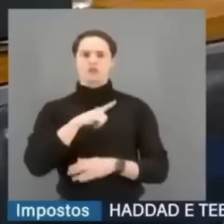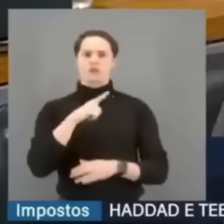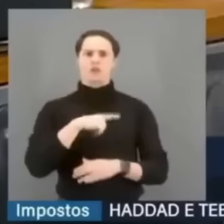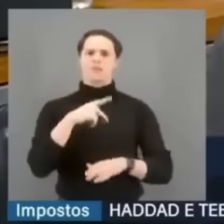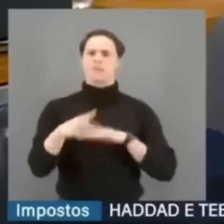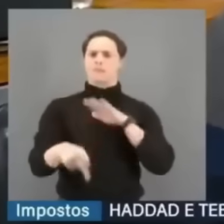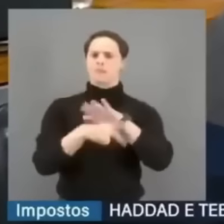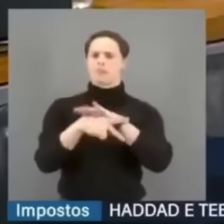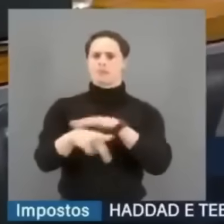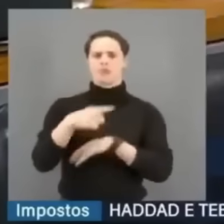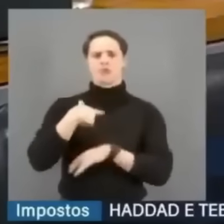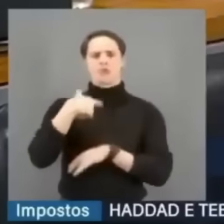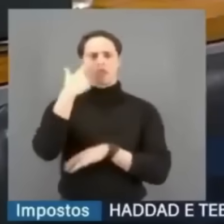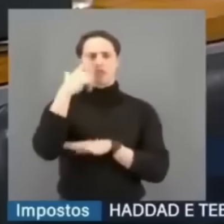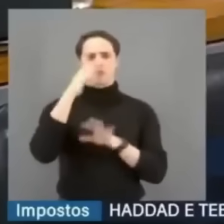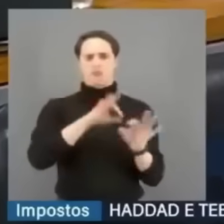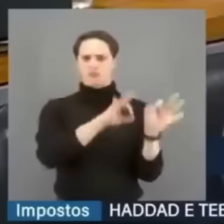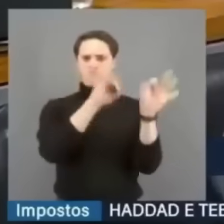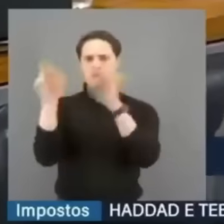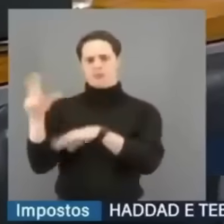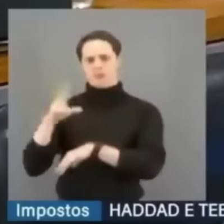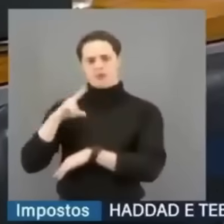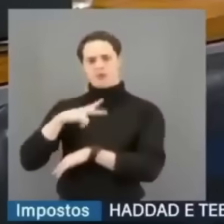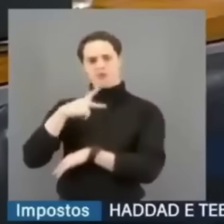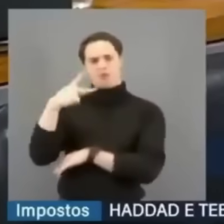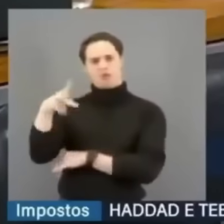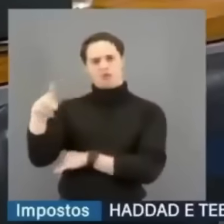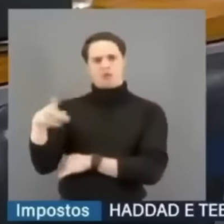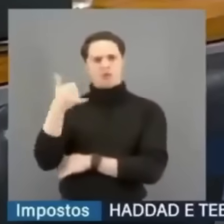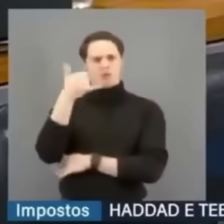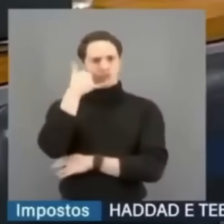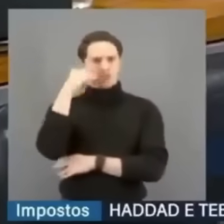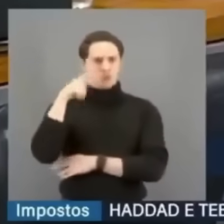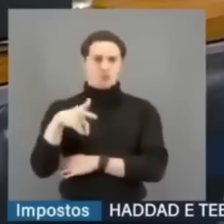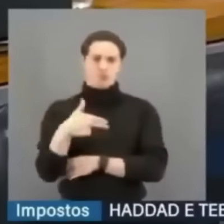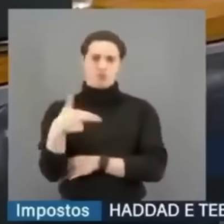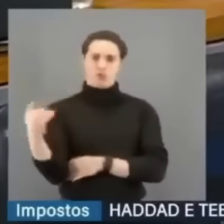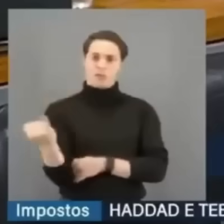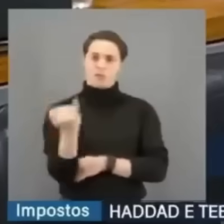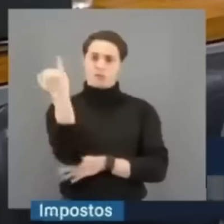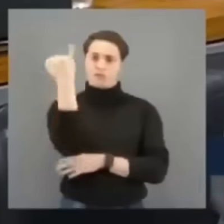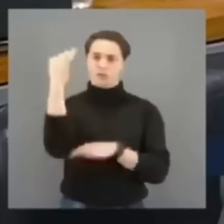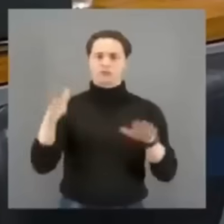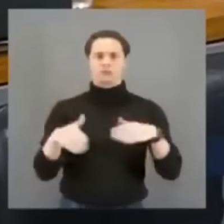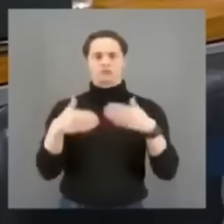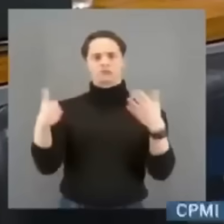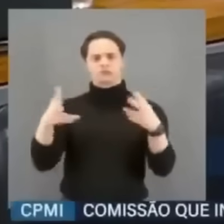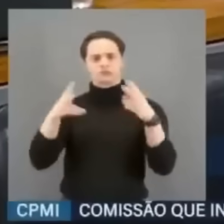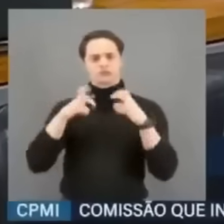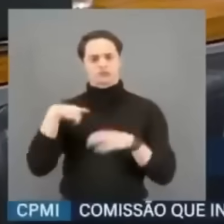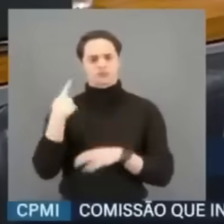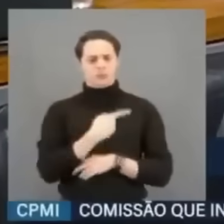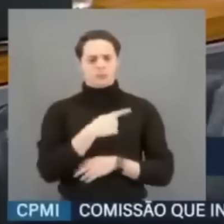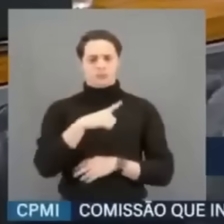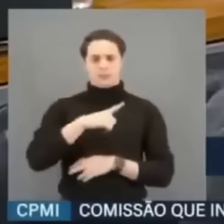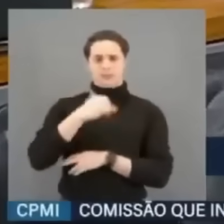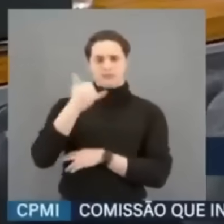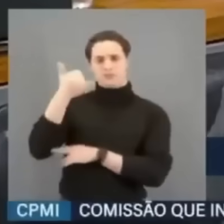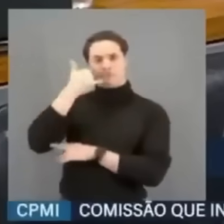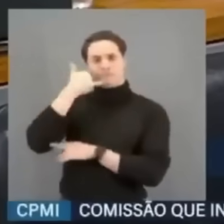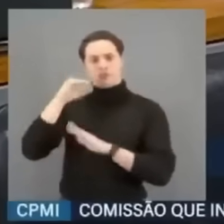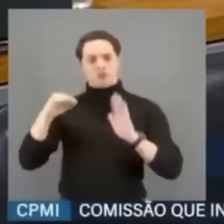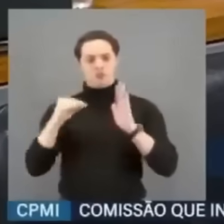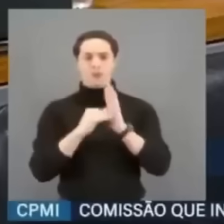sua observação pessoal no outro telefone, como se fosse algo importante. É quando a gente tem no telefone e coloca no